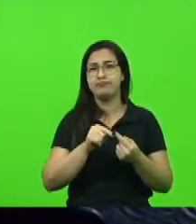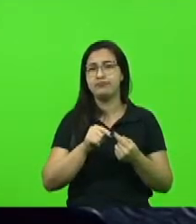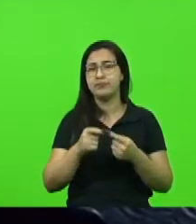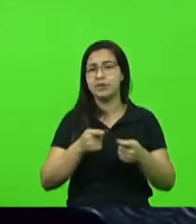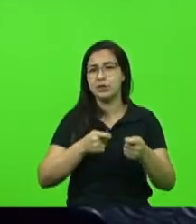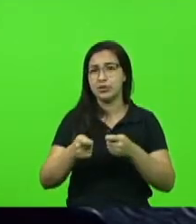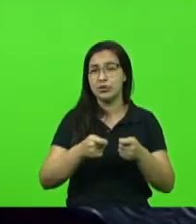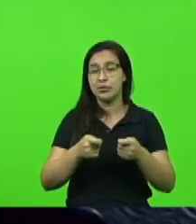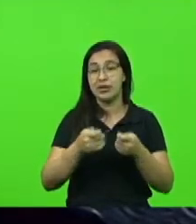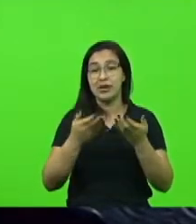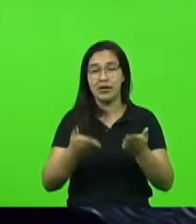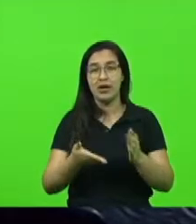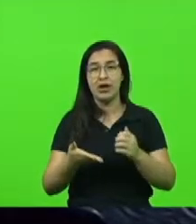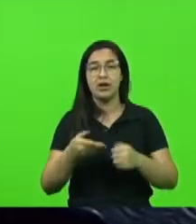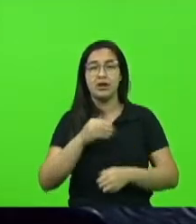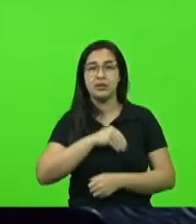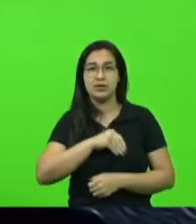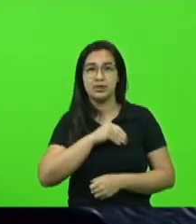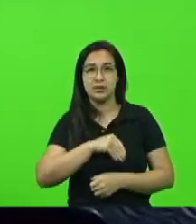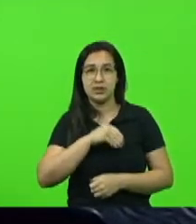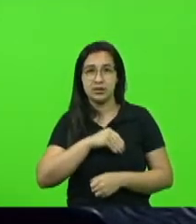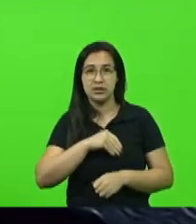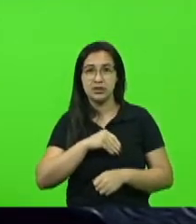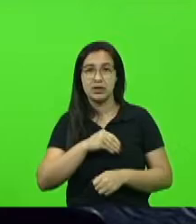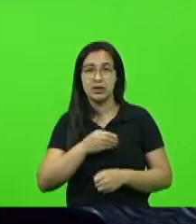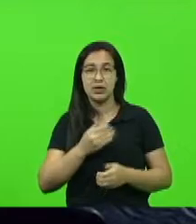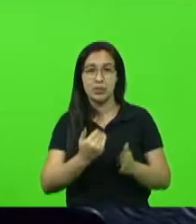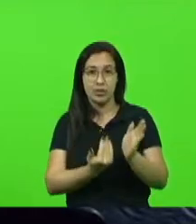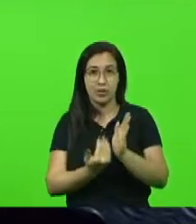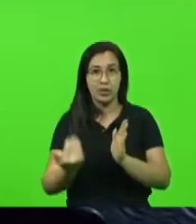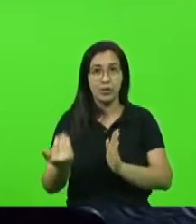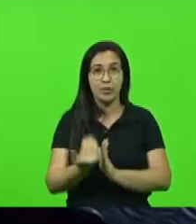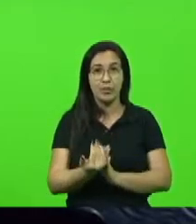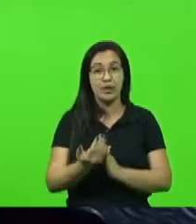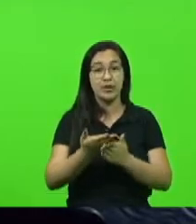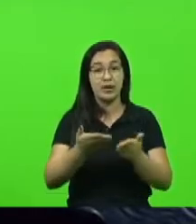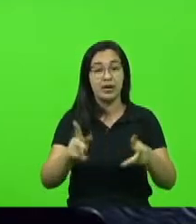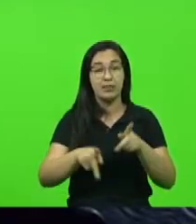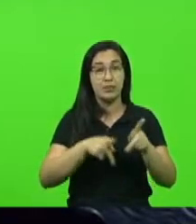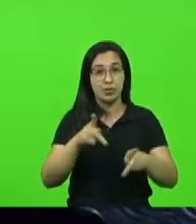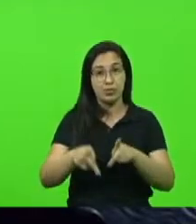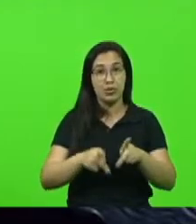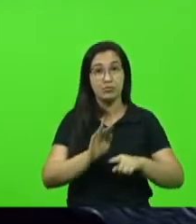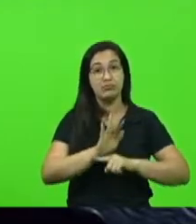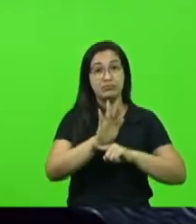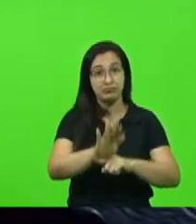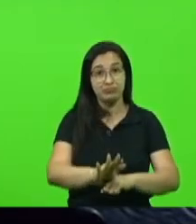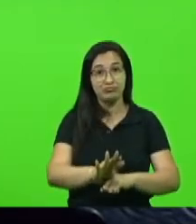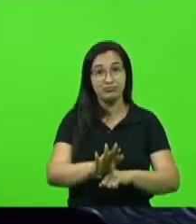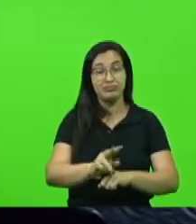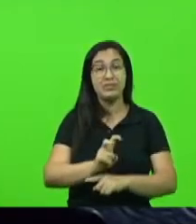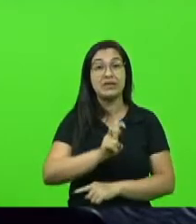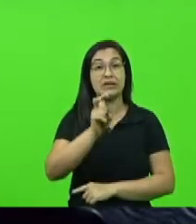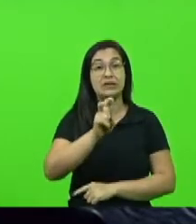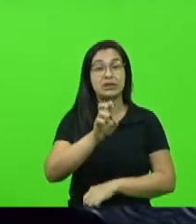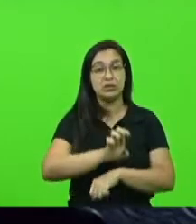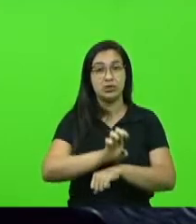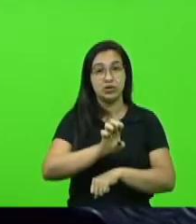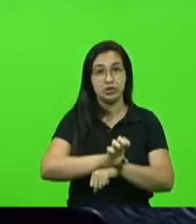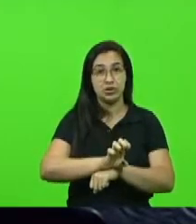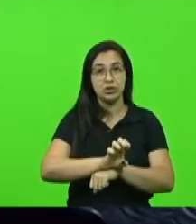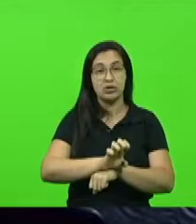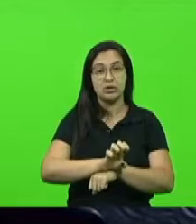mínimo cresce, grande parte da população é beneficiada diretamente? Entre os 5 estados brasileiros que possuem um salário mínimo